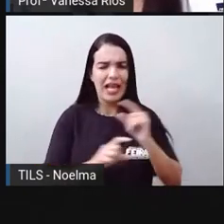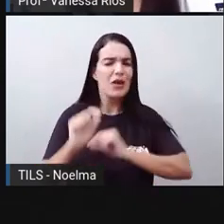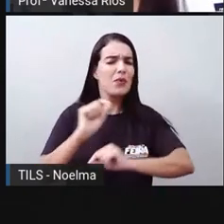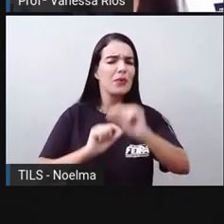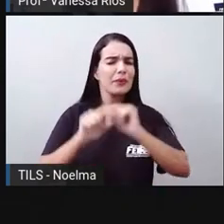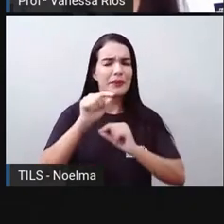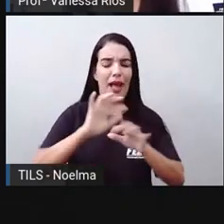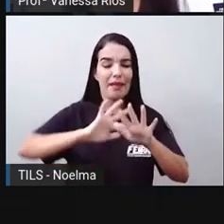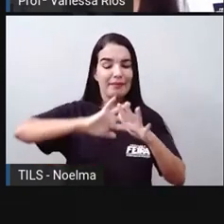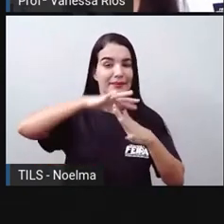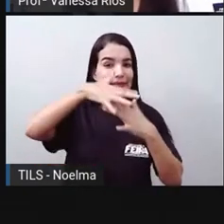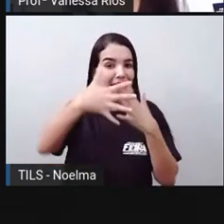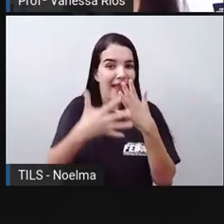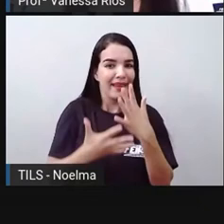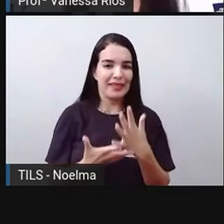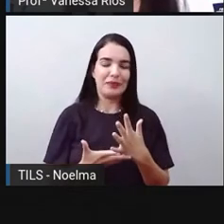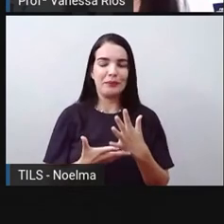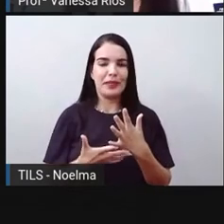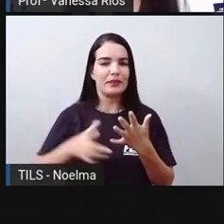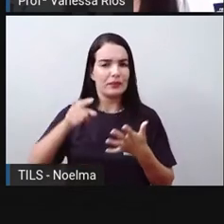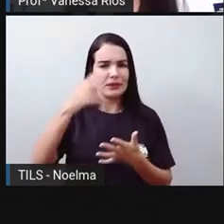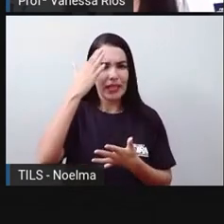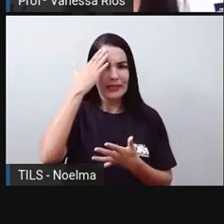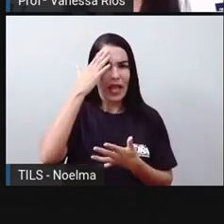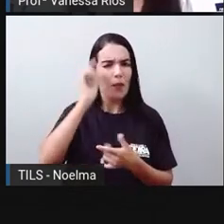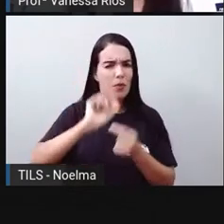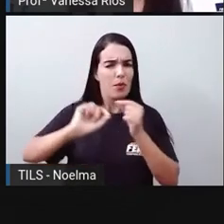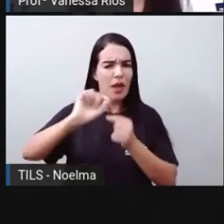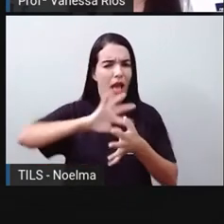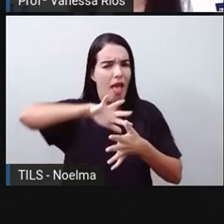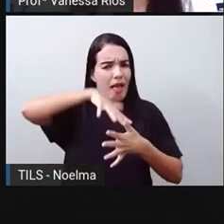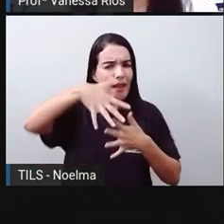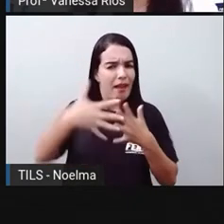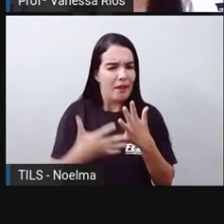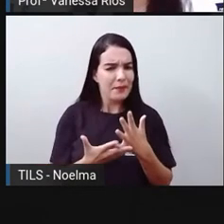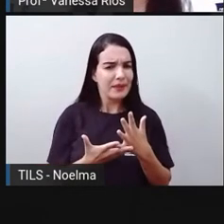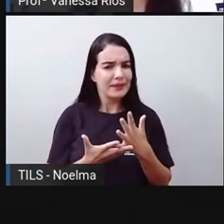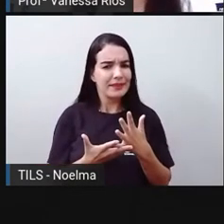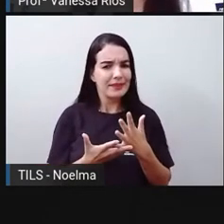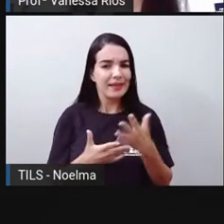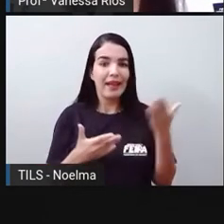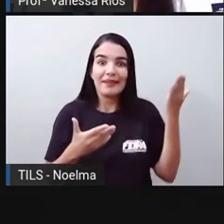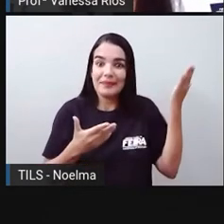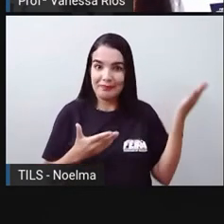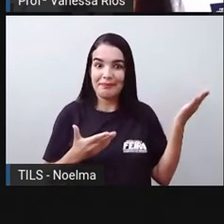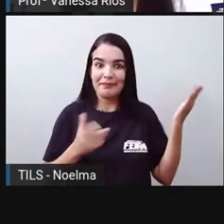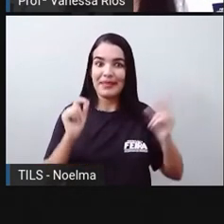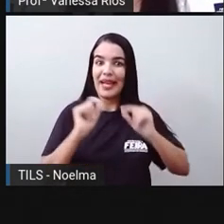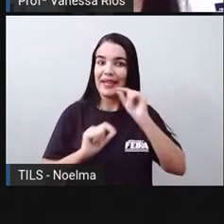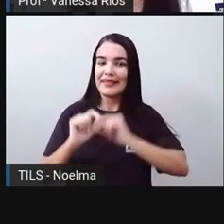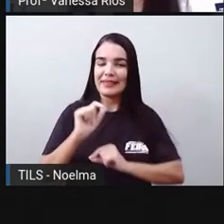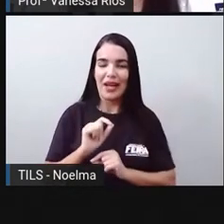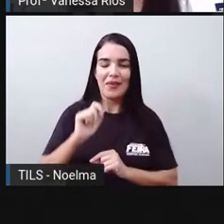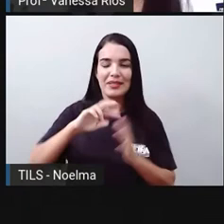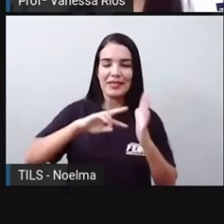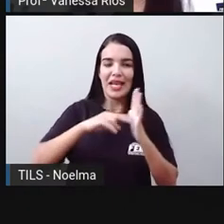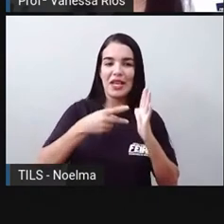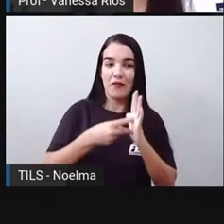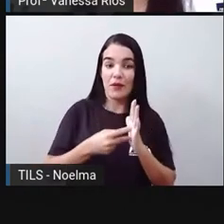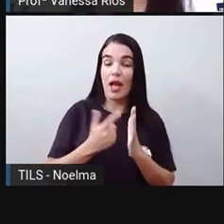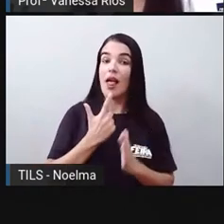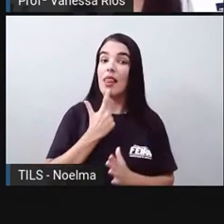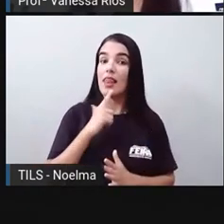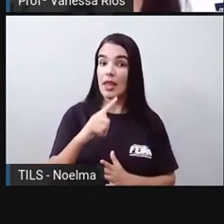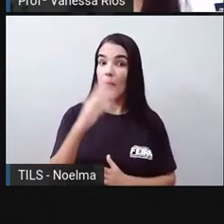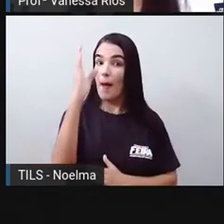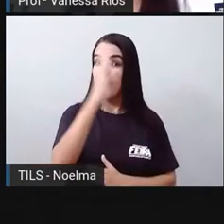E aí, por isso que a Pró coloca, mas você sabe aí o que é Libras, não é? Libras. Libras significa